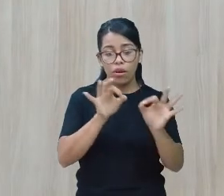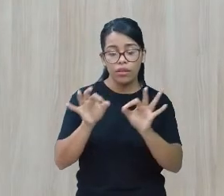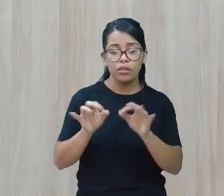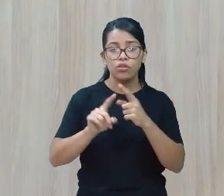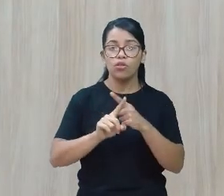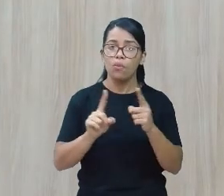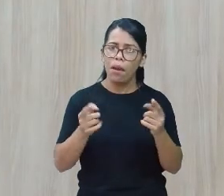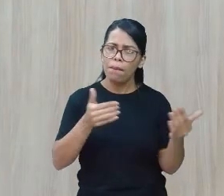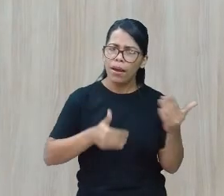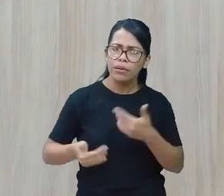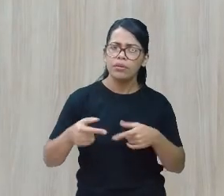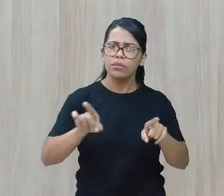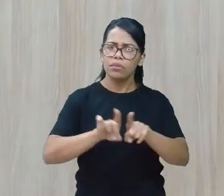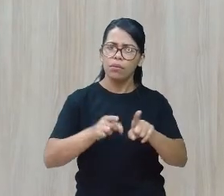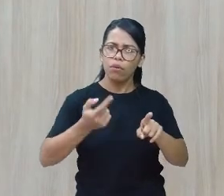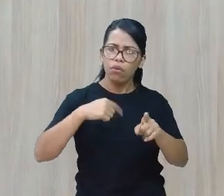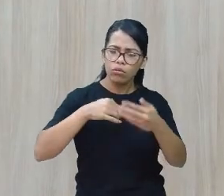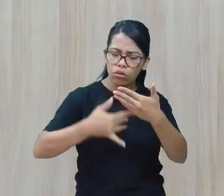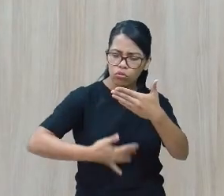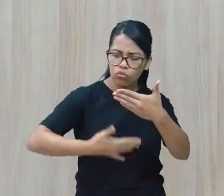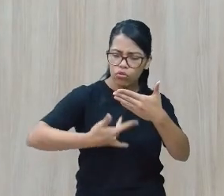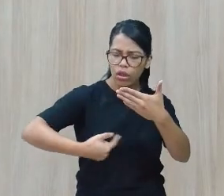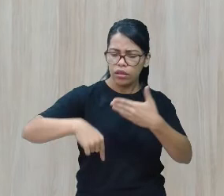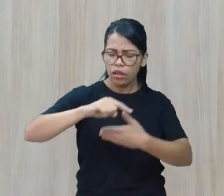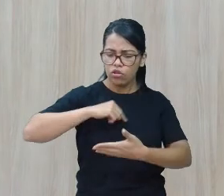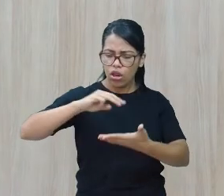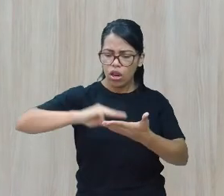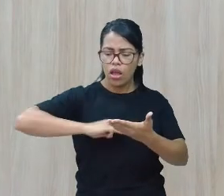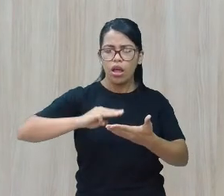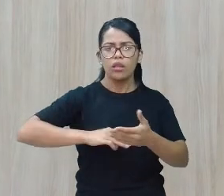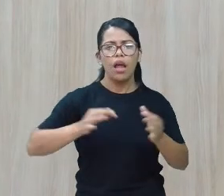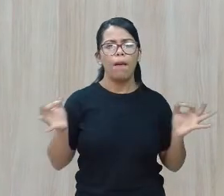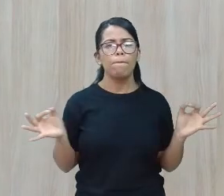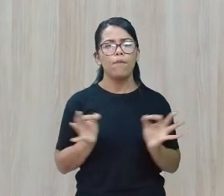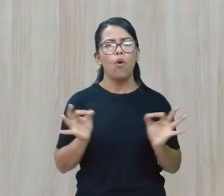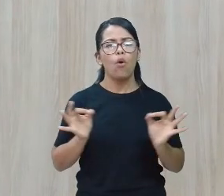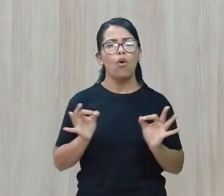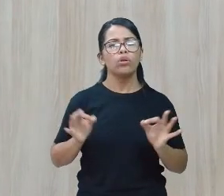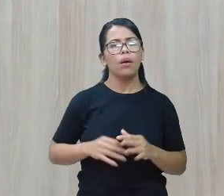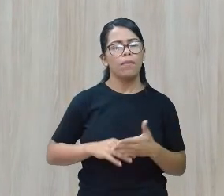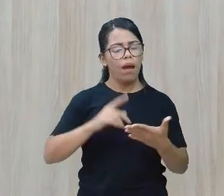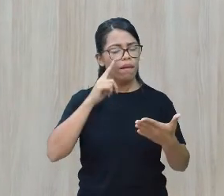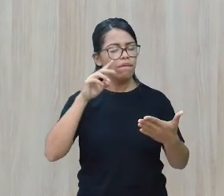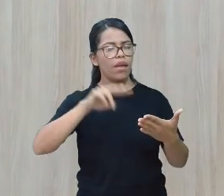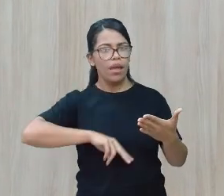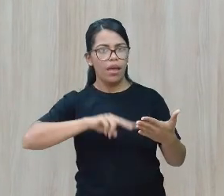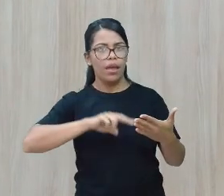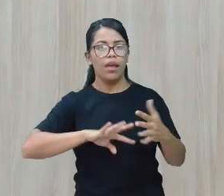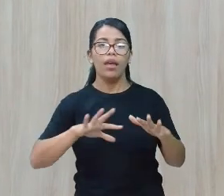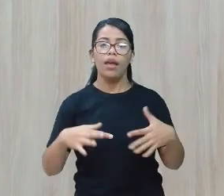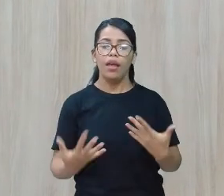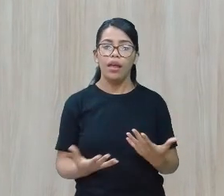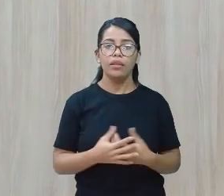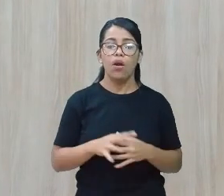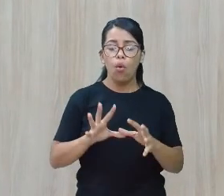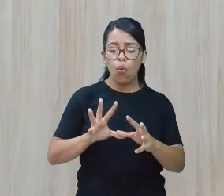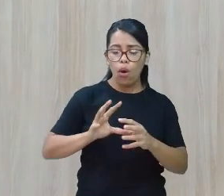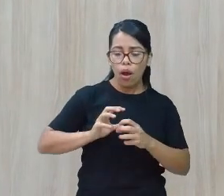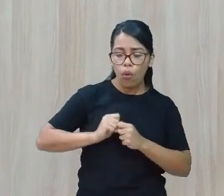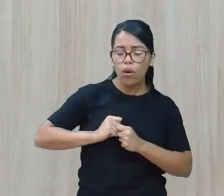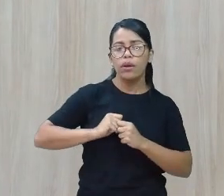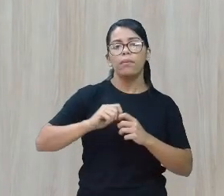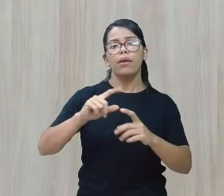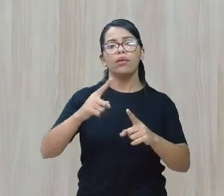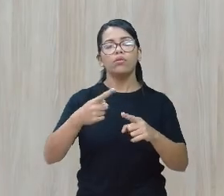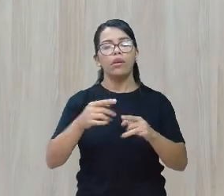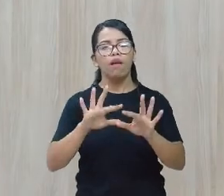mas aí participem conosco no chat que nós estamos aqui prontas para acolher vocês. Então, esse acolhimento da família, ele é